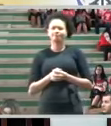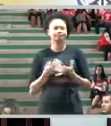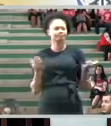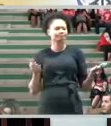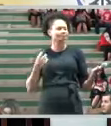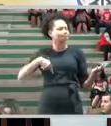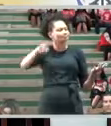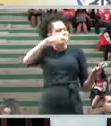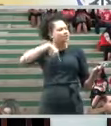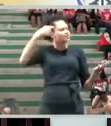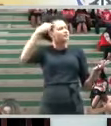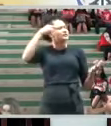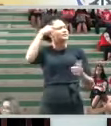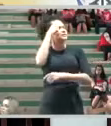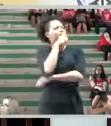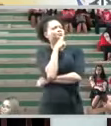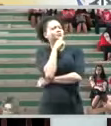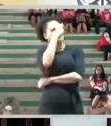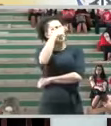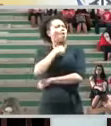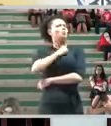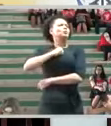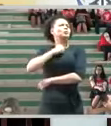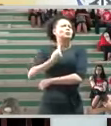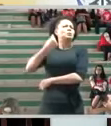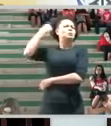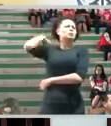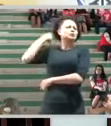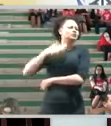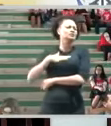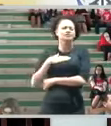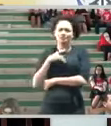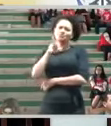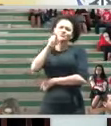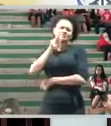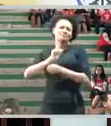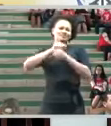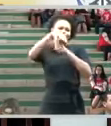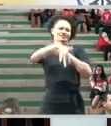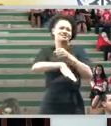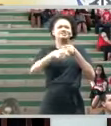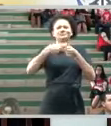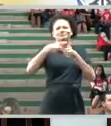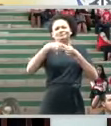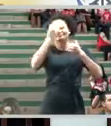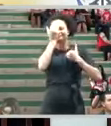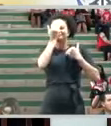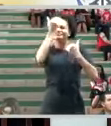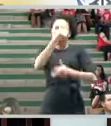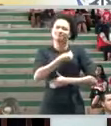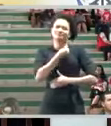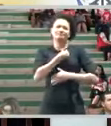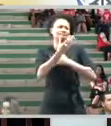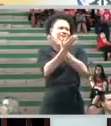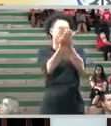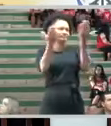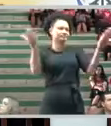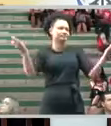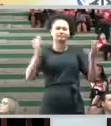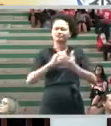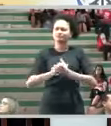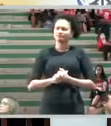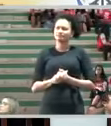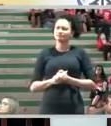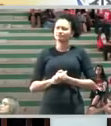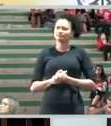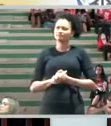Isso me faz repensar, não como saudosista, os irmãos de Rio Largo que me conhecem, quero agradecer a Deus pelas vossas vidas.